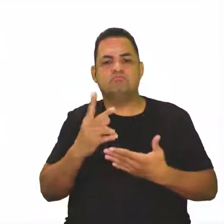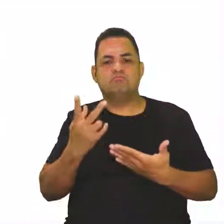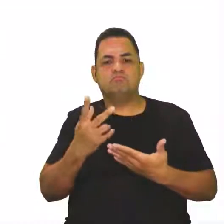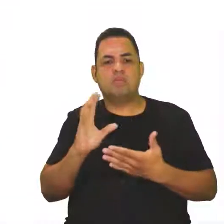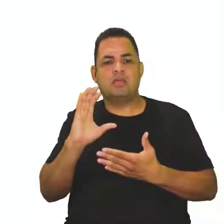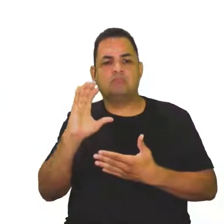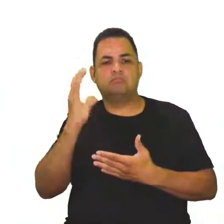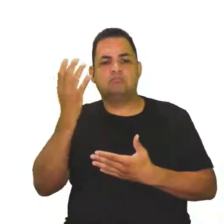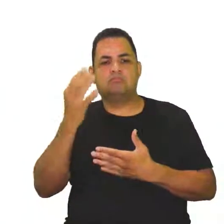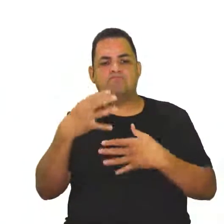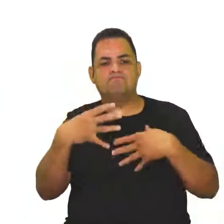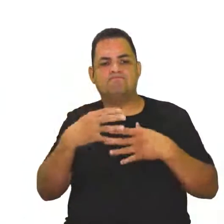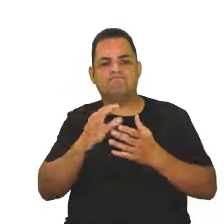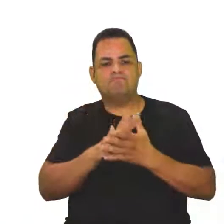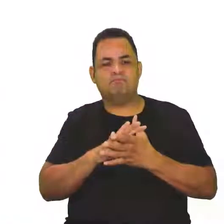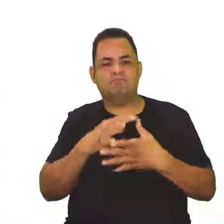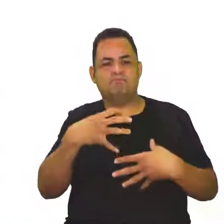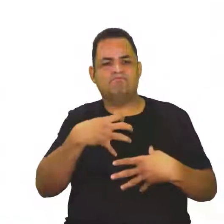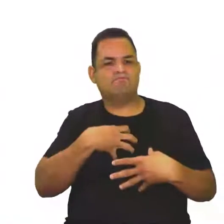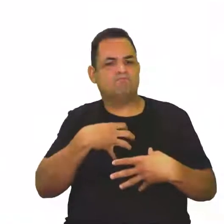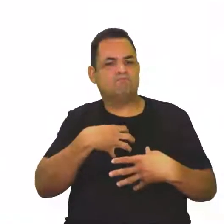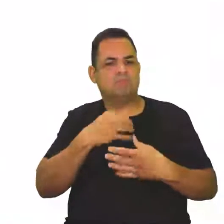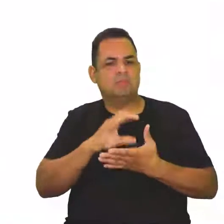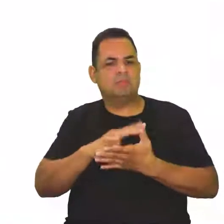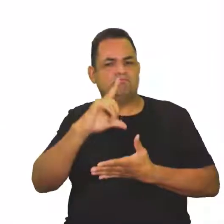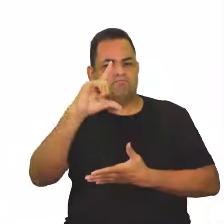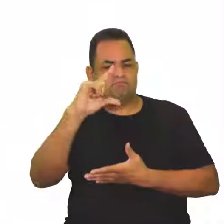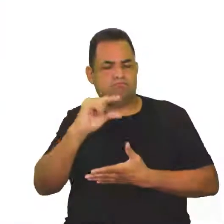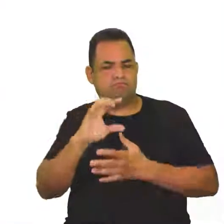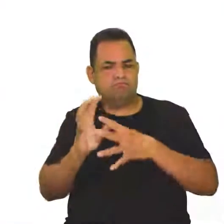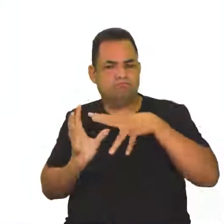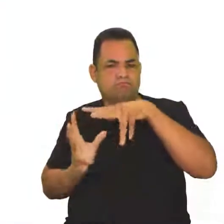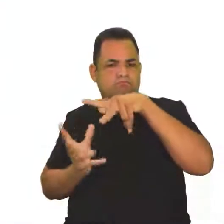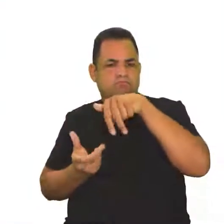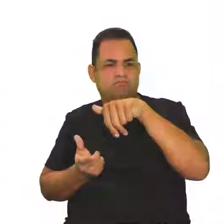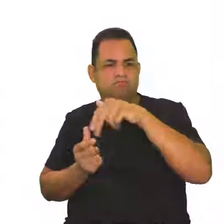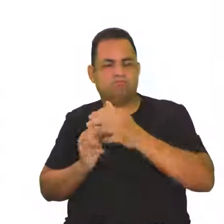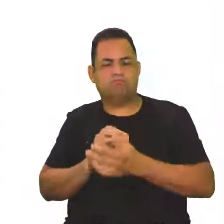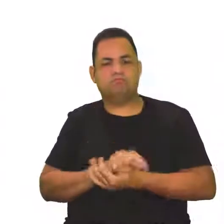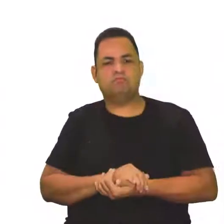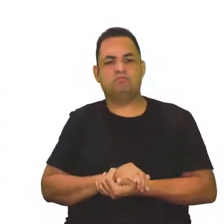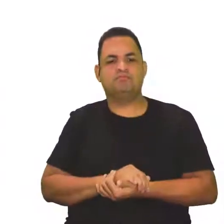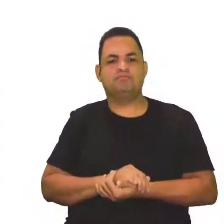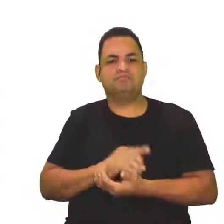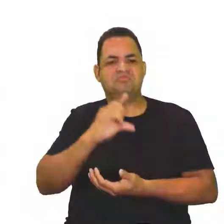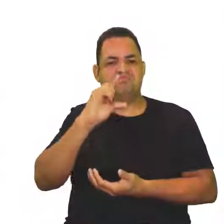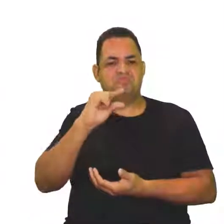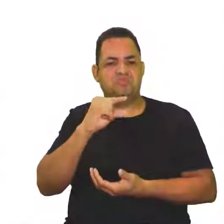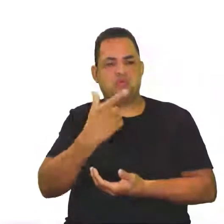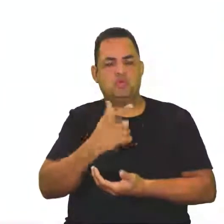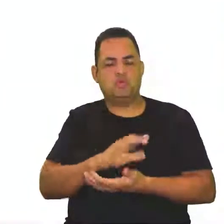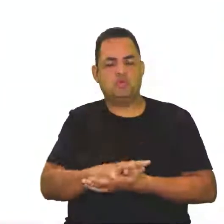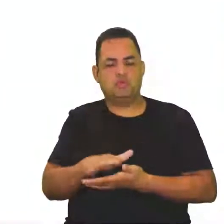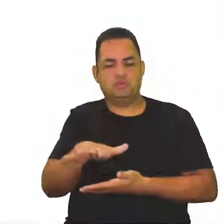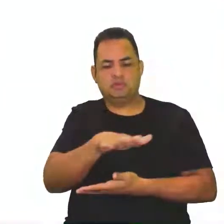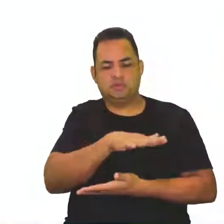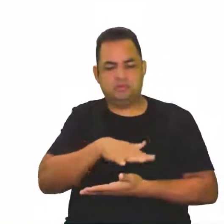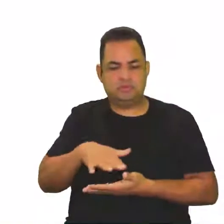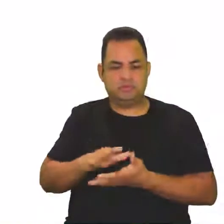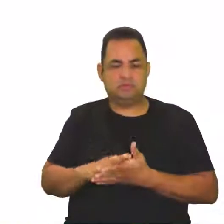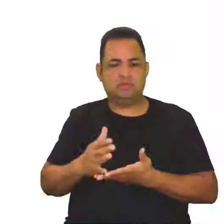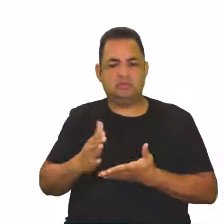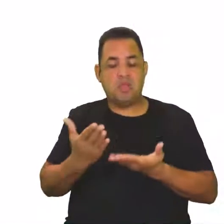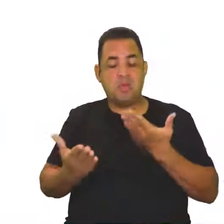sensíveis sobre o potencial da Terra, muito pequeno, né? O que nós fazemos na superfície é muito pequeno comparado às